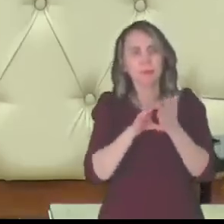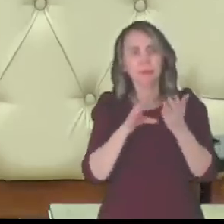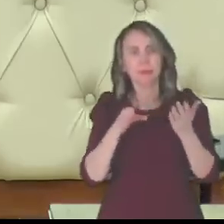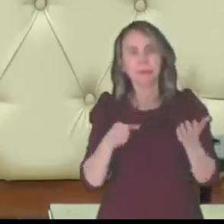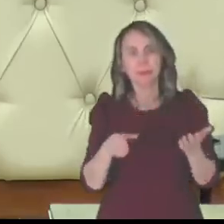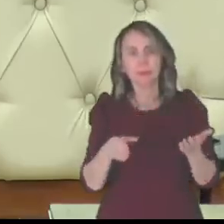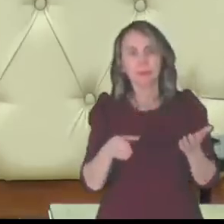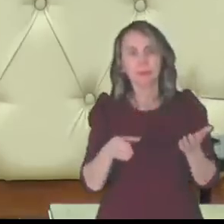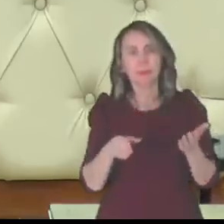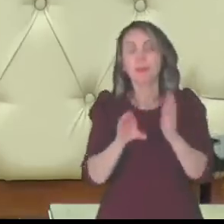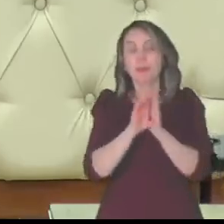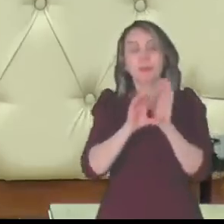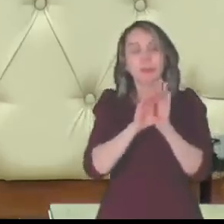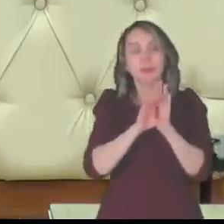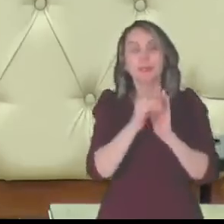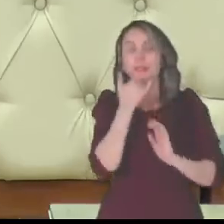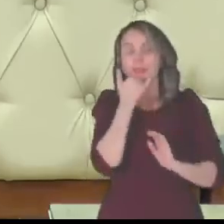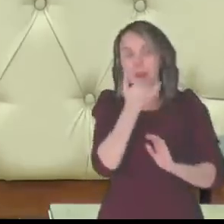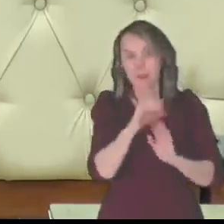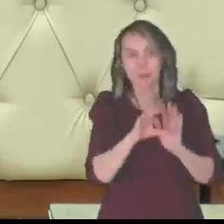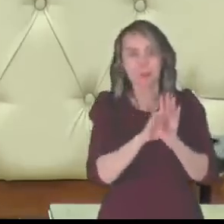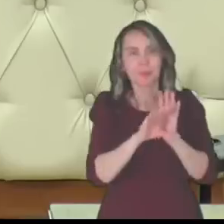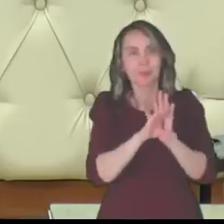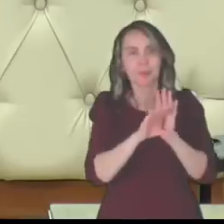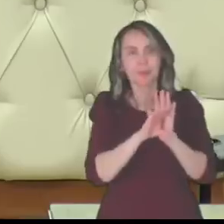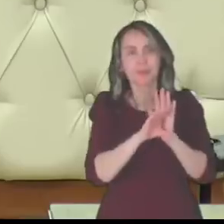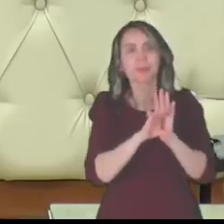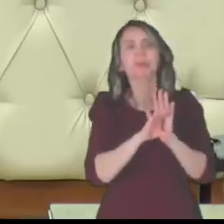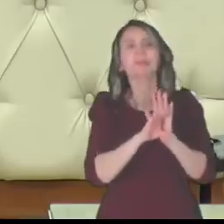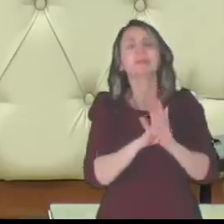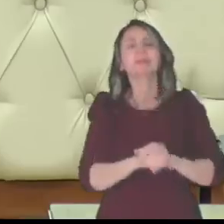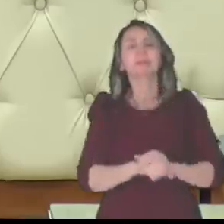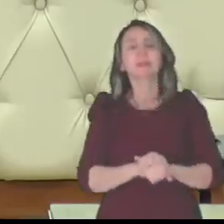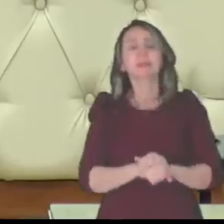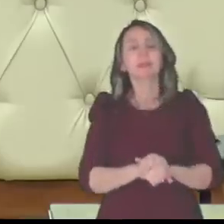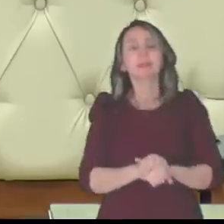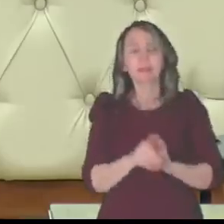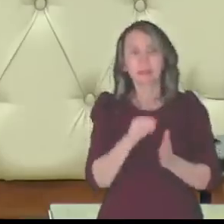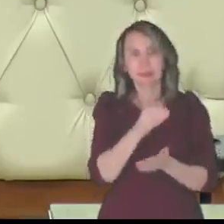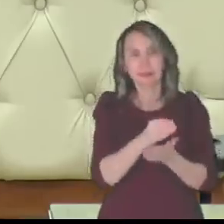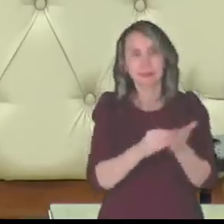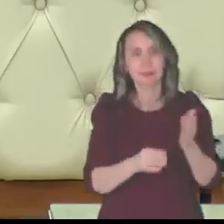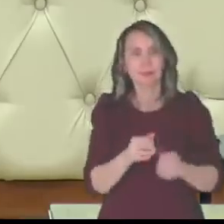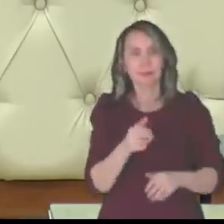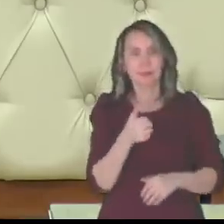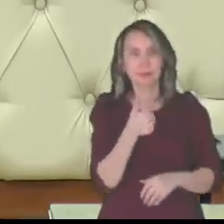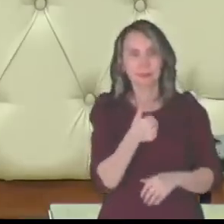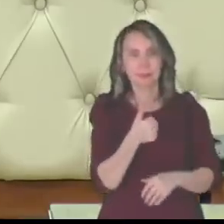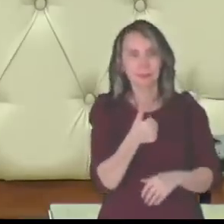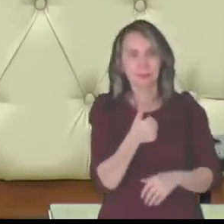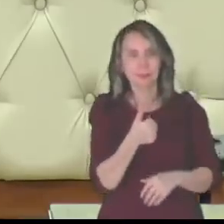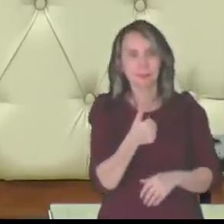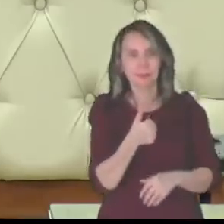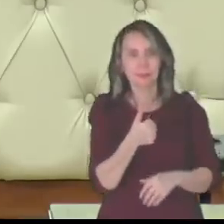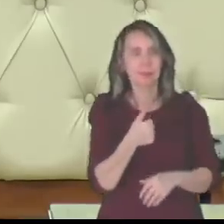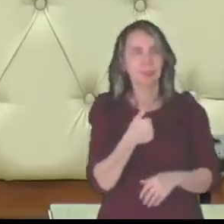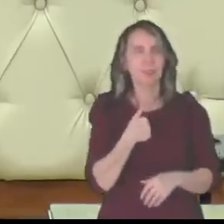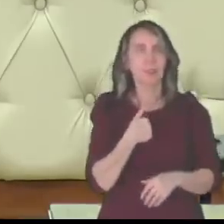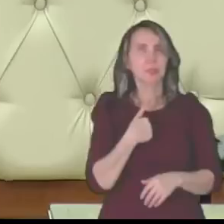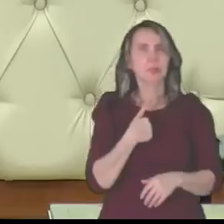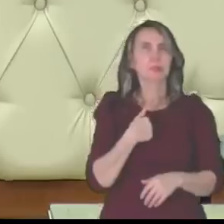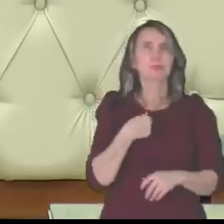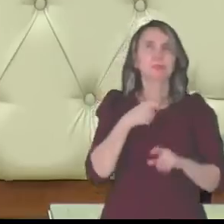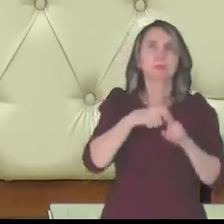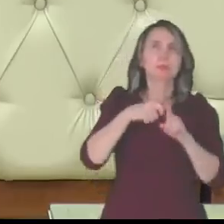orando Colossenses Capítulo primeiro carta de São Paulo aos Colossenses Capítulo primeiro glória a Deus passei eu não lembro quantos